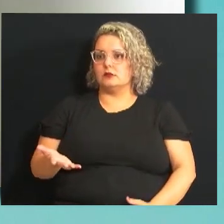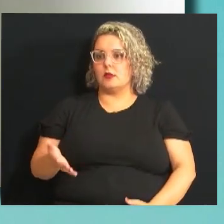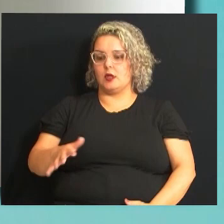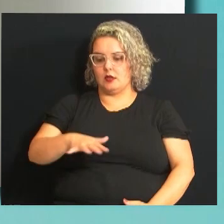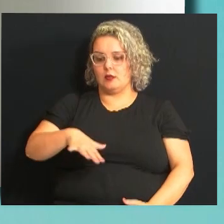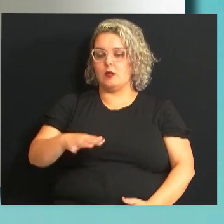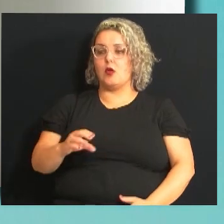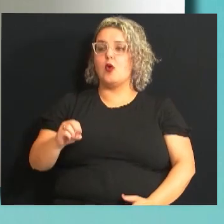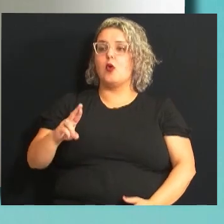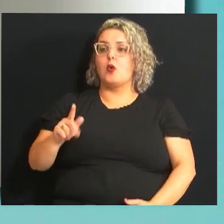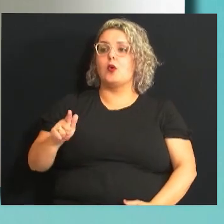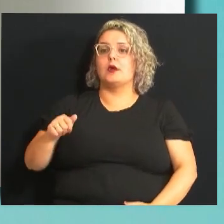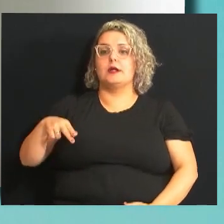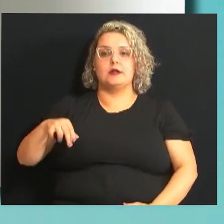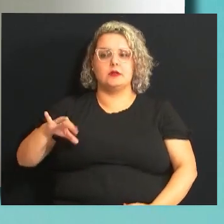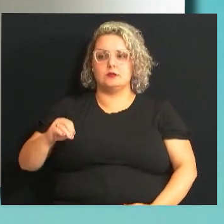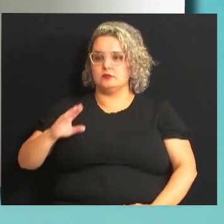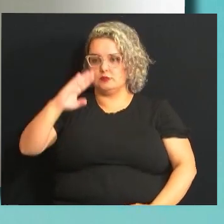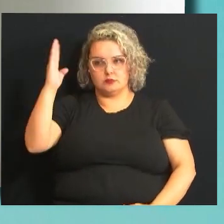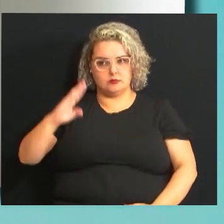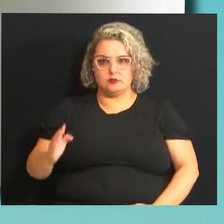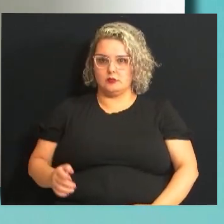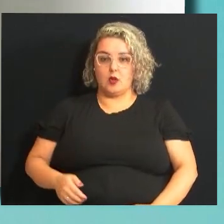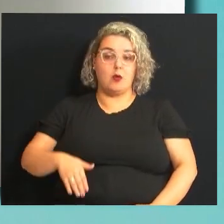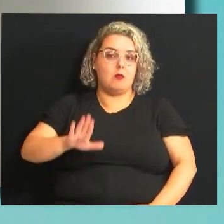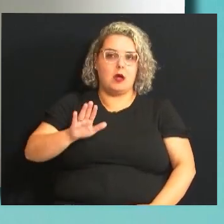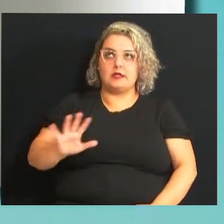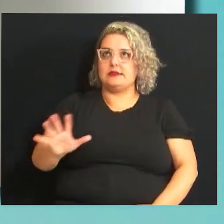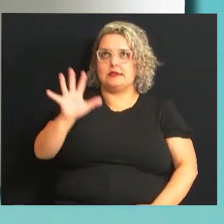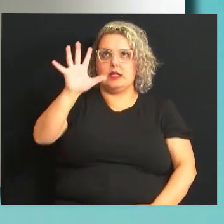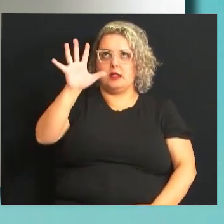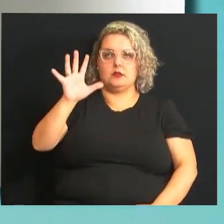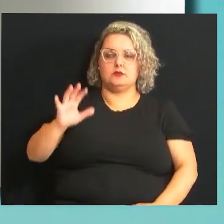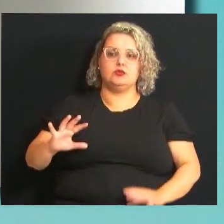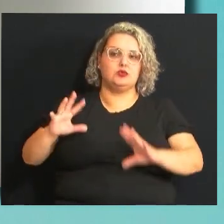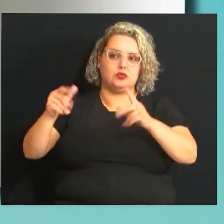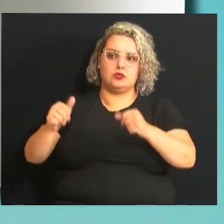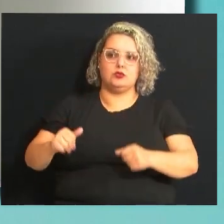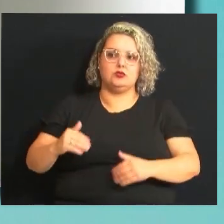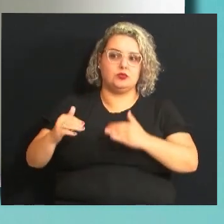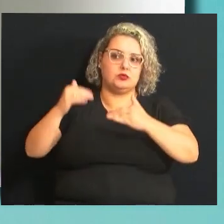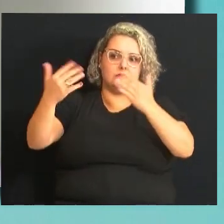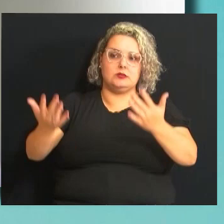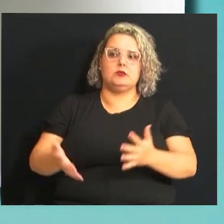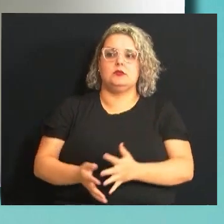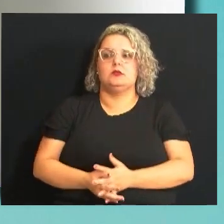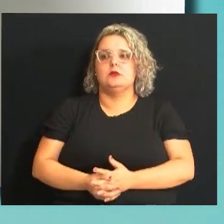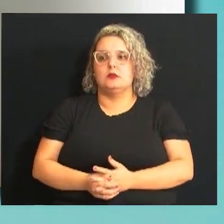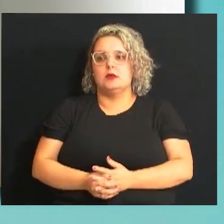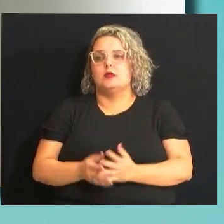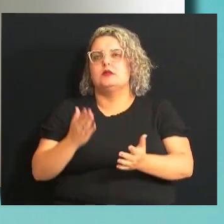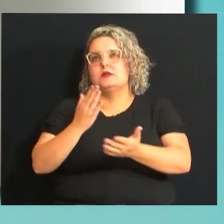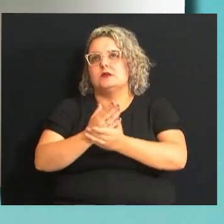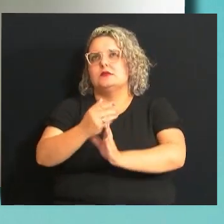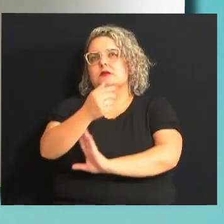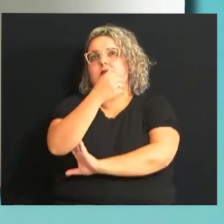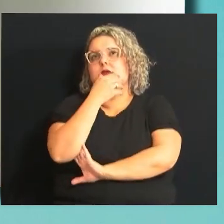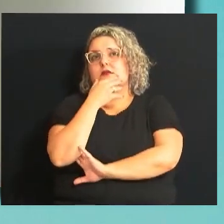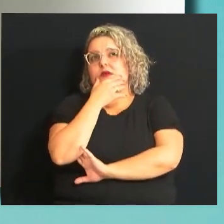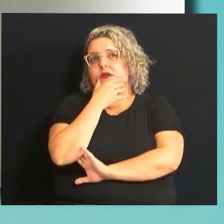Mas preço é o fator número um para não conseguir consumir. O markup de orgânicos no Brasil costuma ser um dos mais altos de todo o mundo